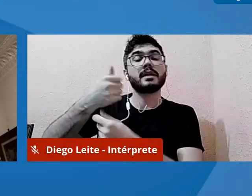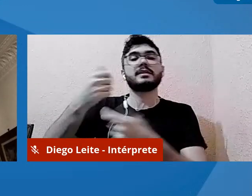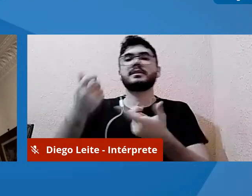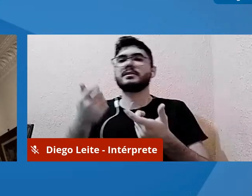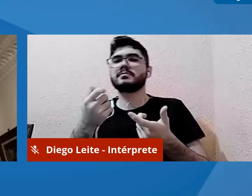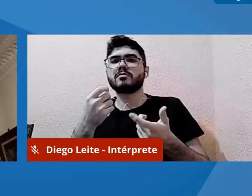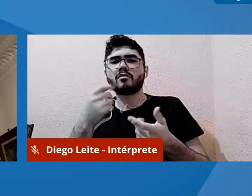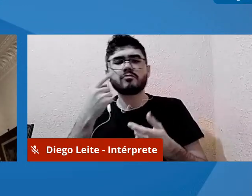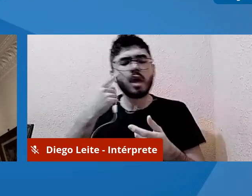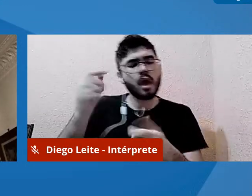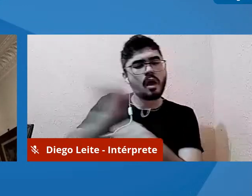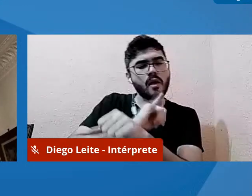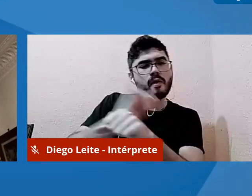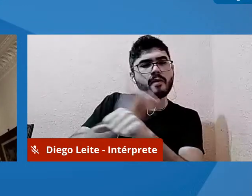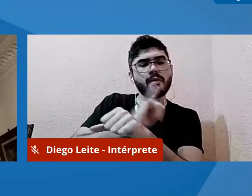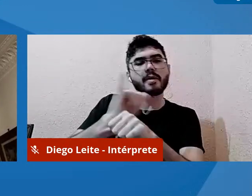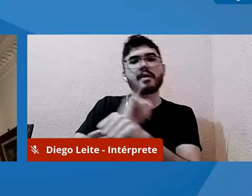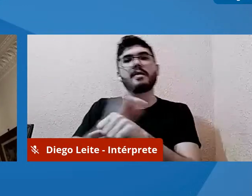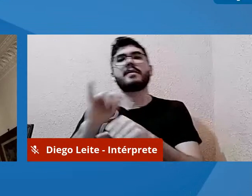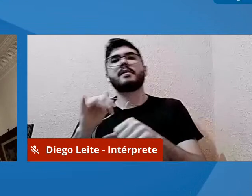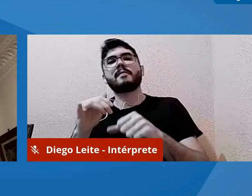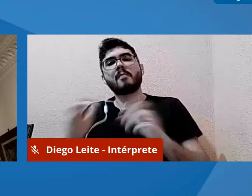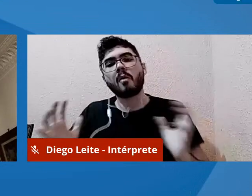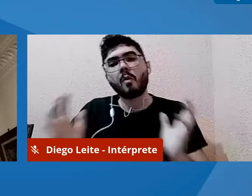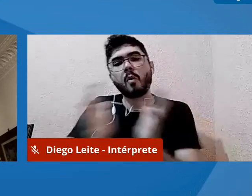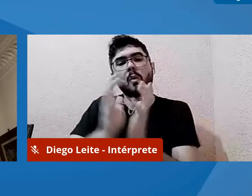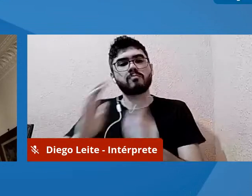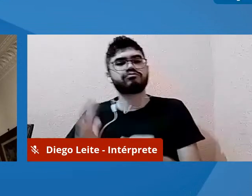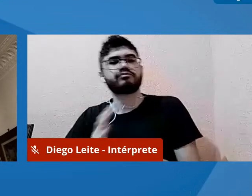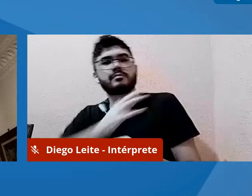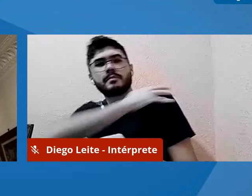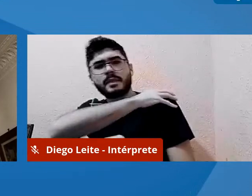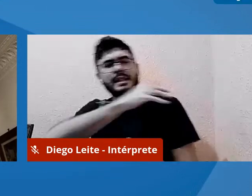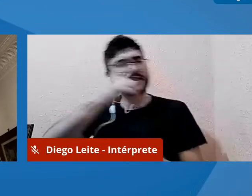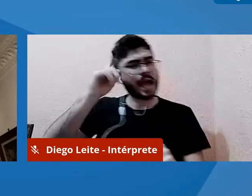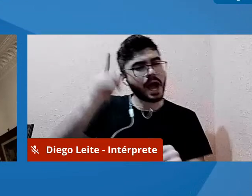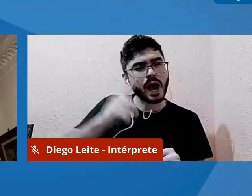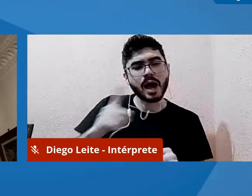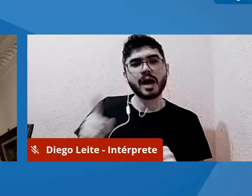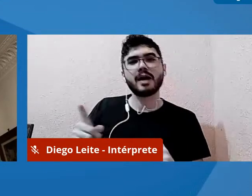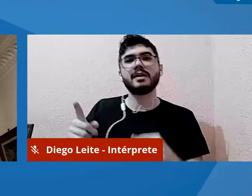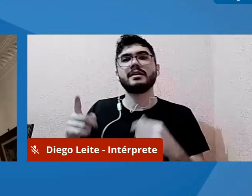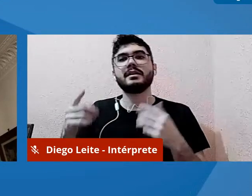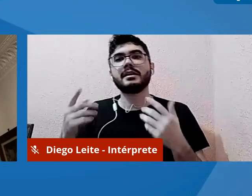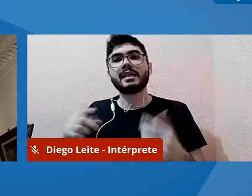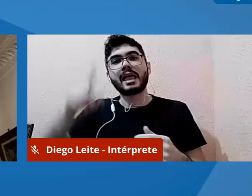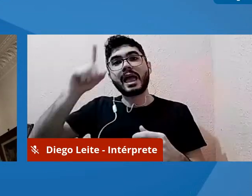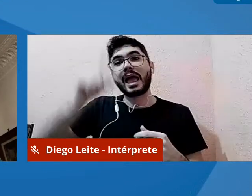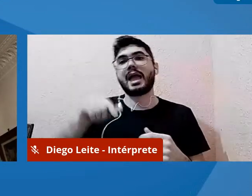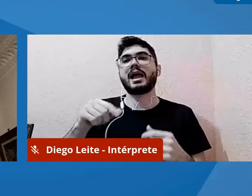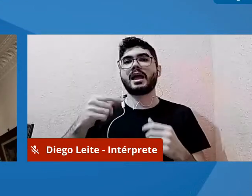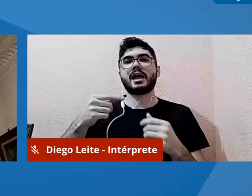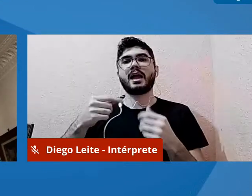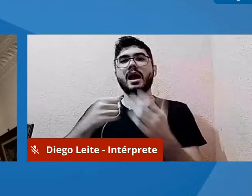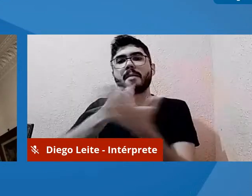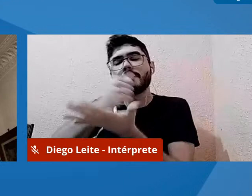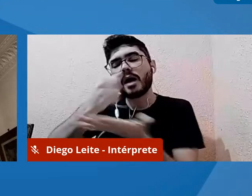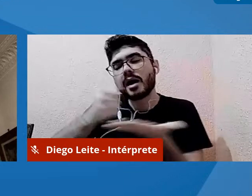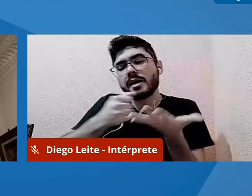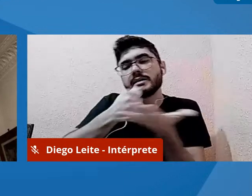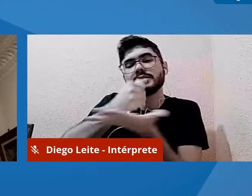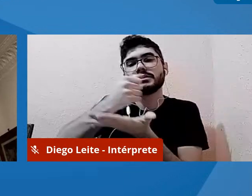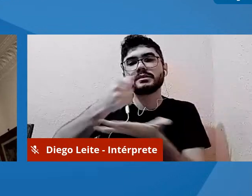ditaduras militares, para os fascismos, os neofascismos. Né? Ele é a matriz de onde saem